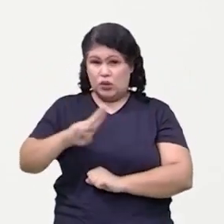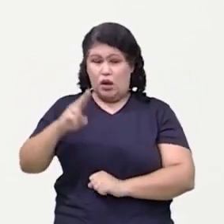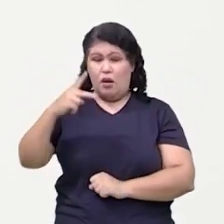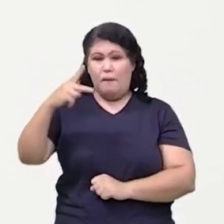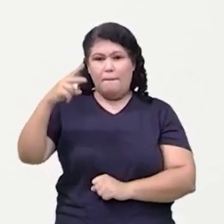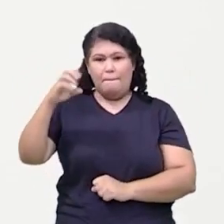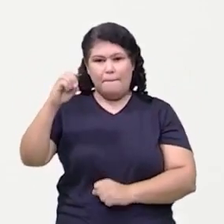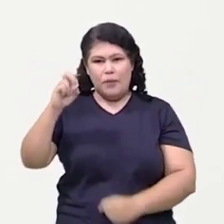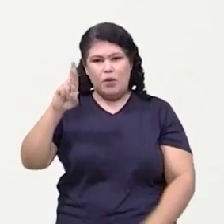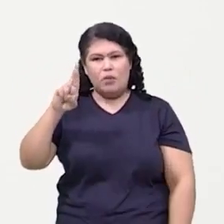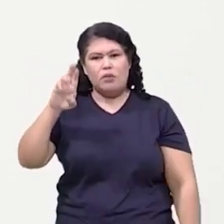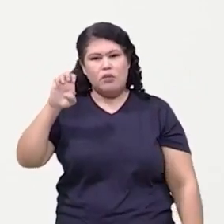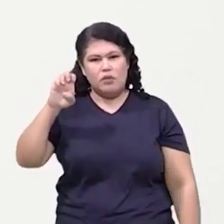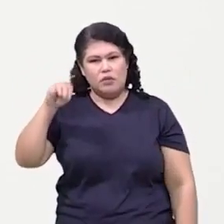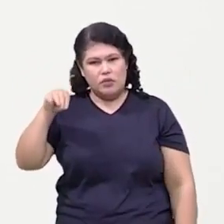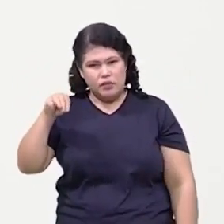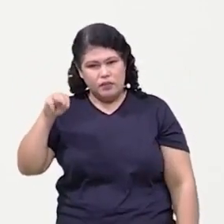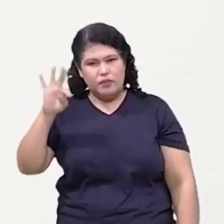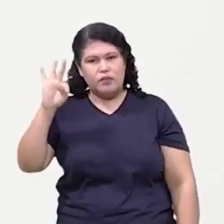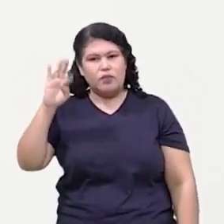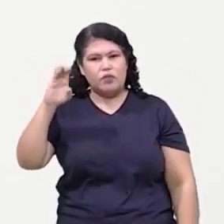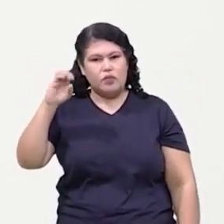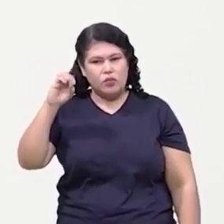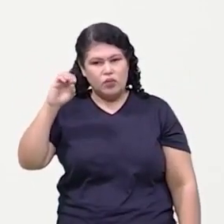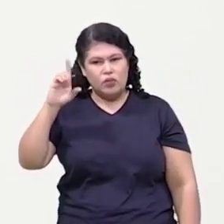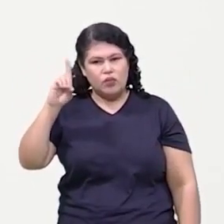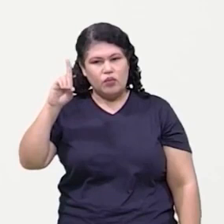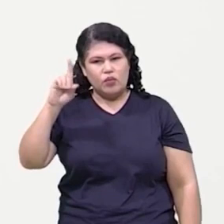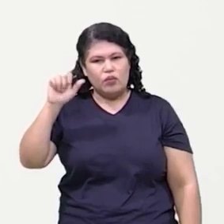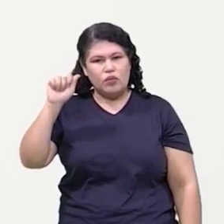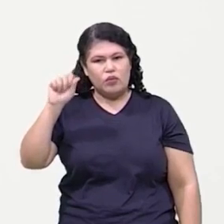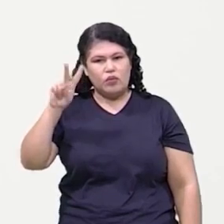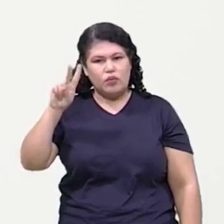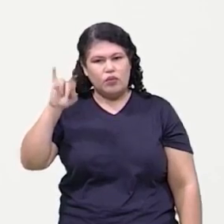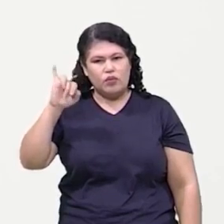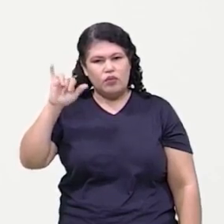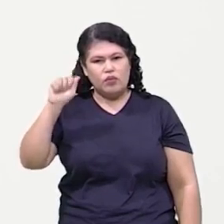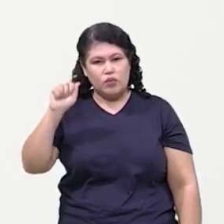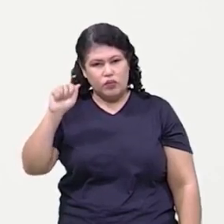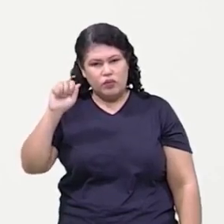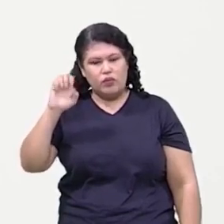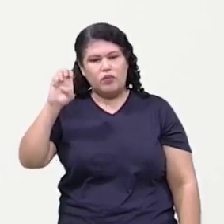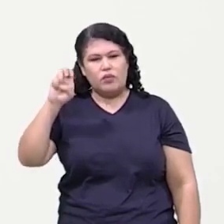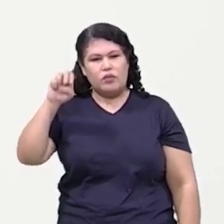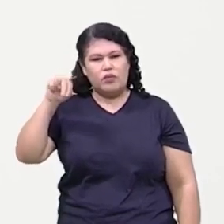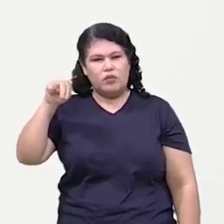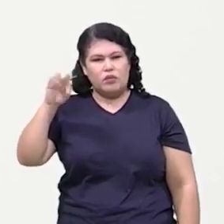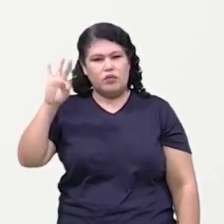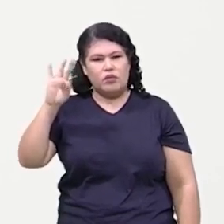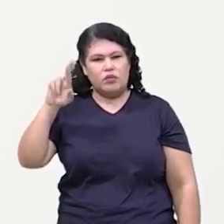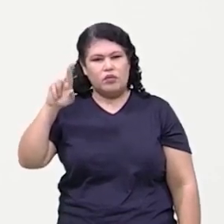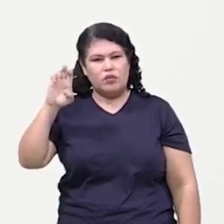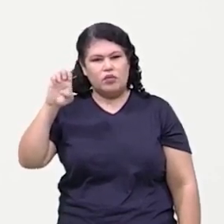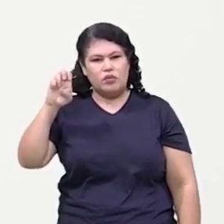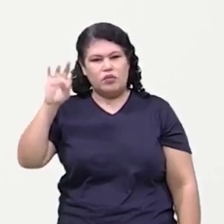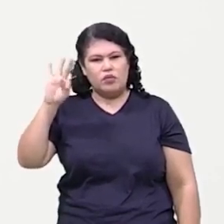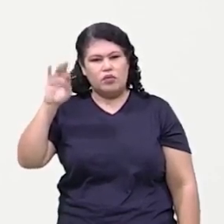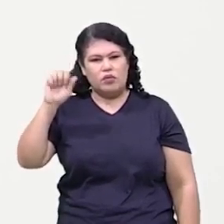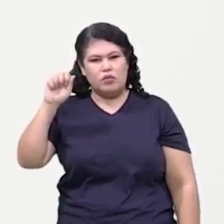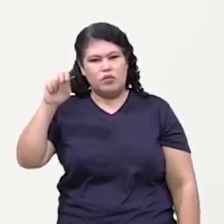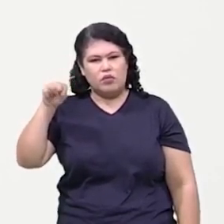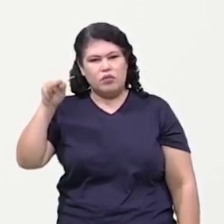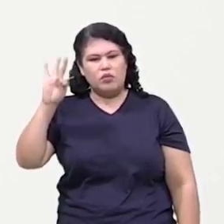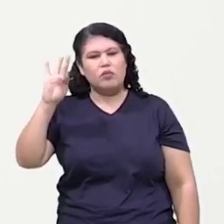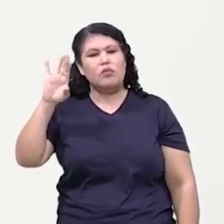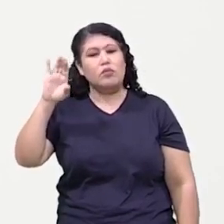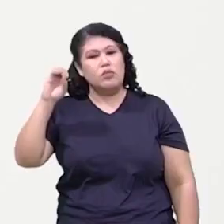foi utilizado, todavia e entretanto, no entanto e portanto. O que a